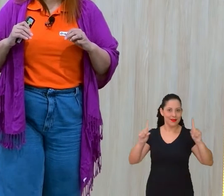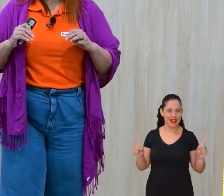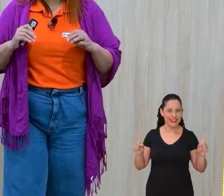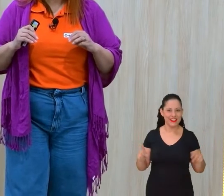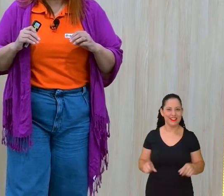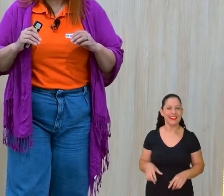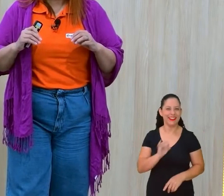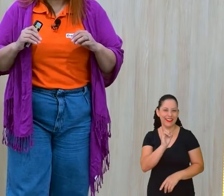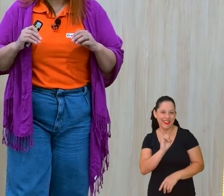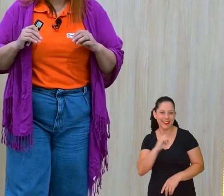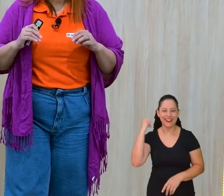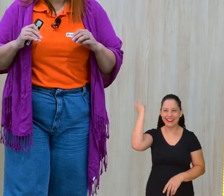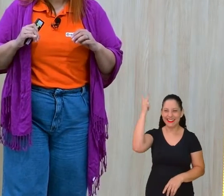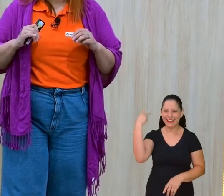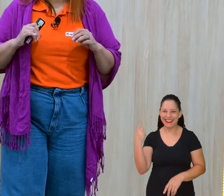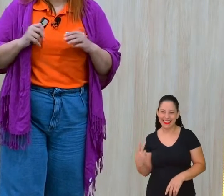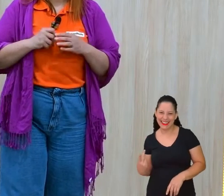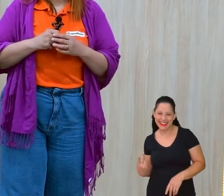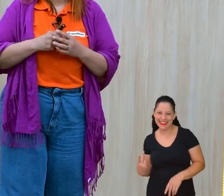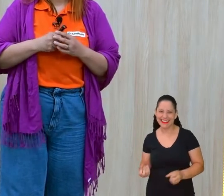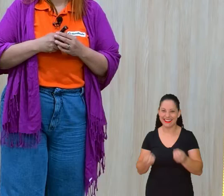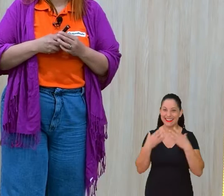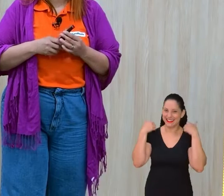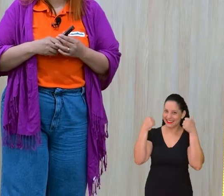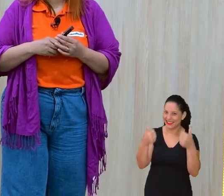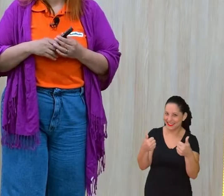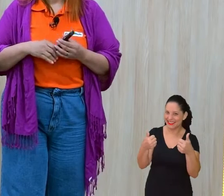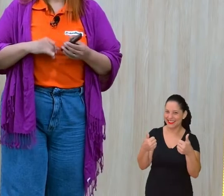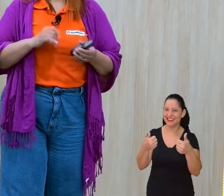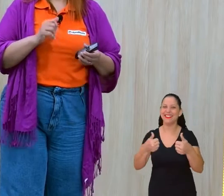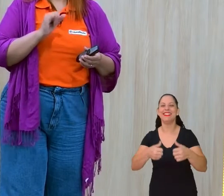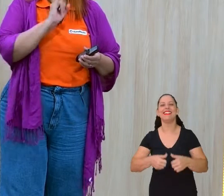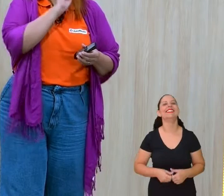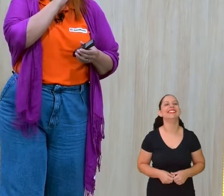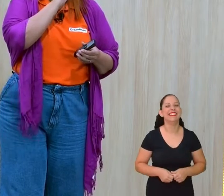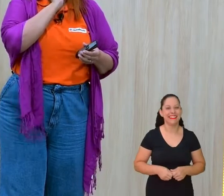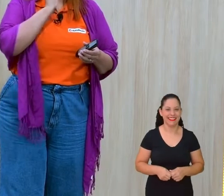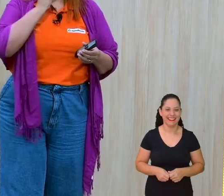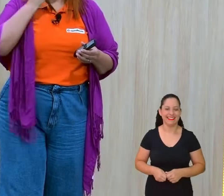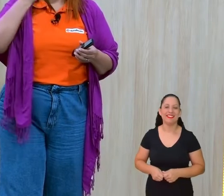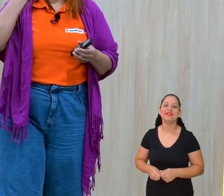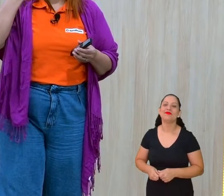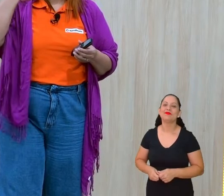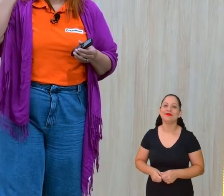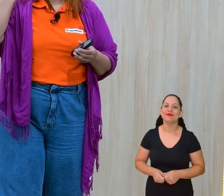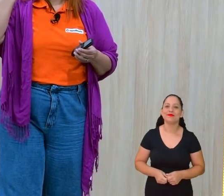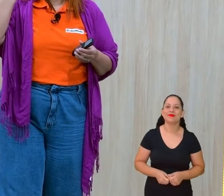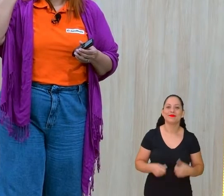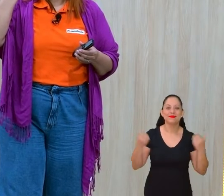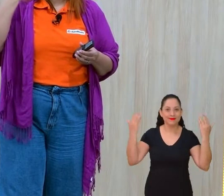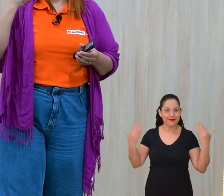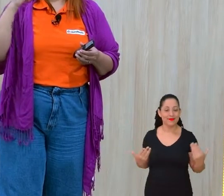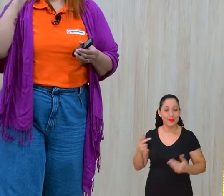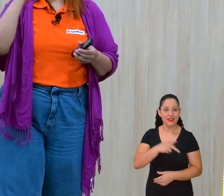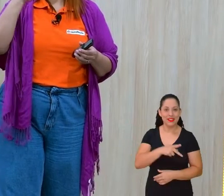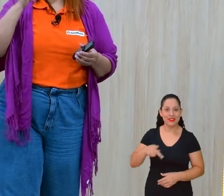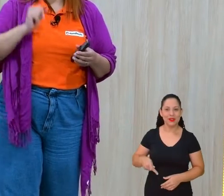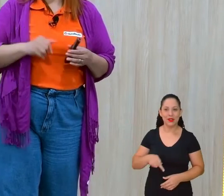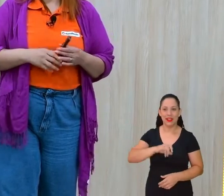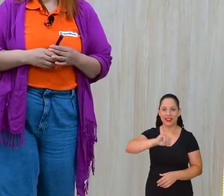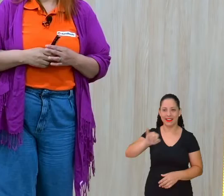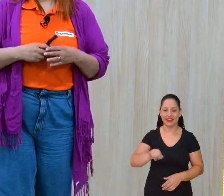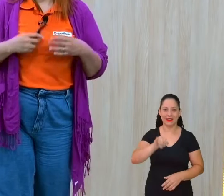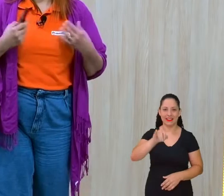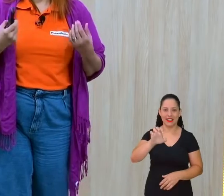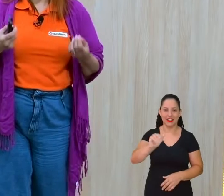oi, Késia! Como você está? Pois é, eu, professora Dini, a professora de arte